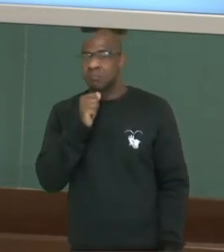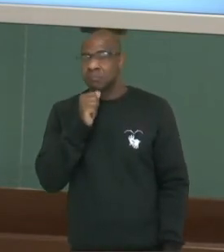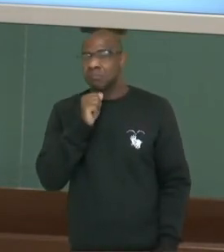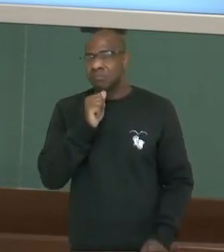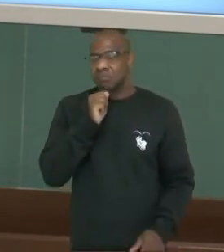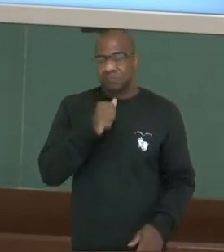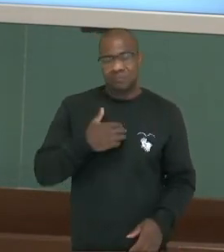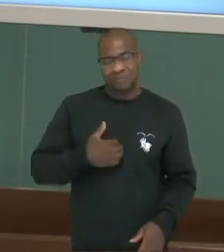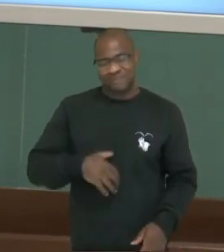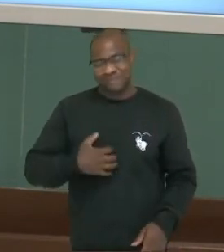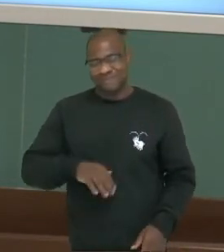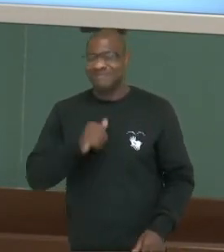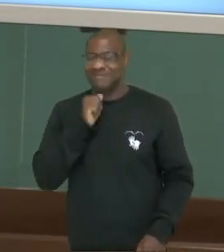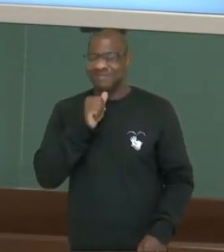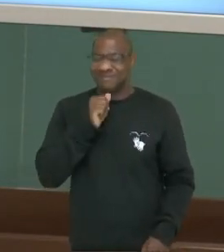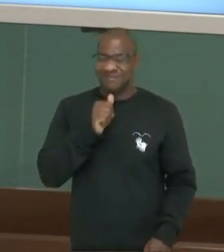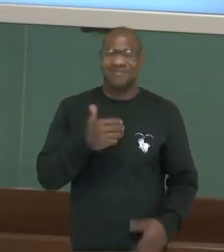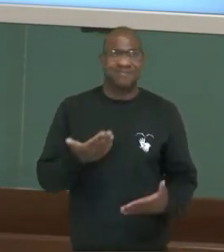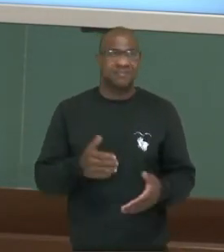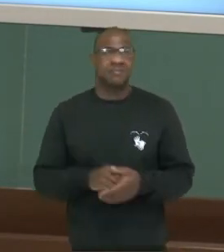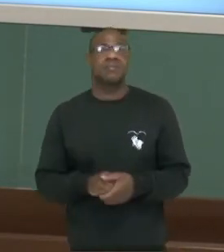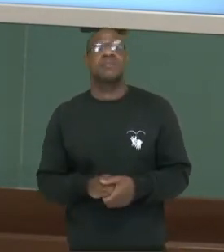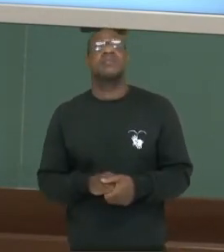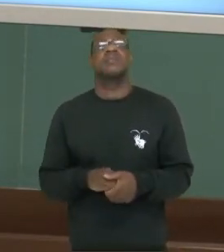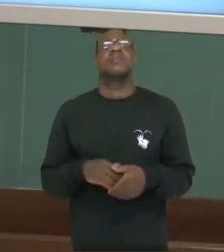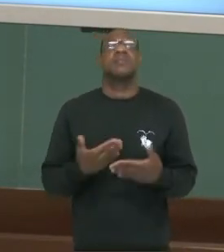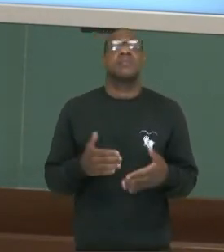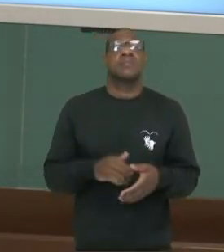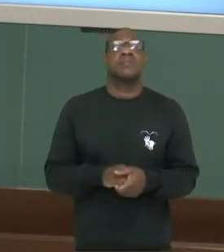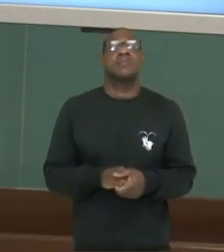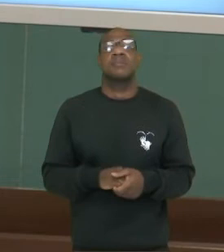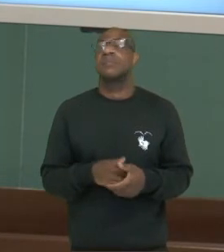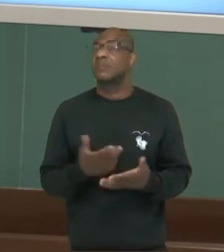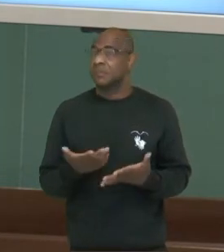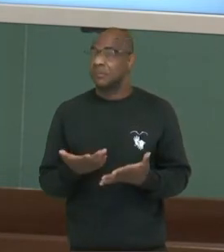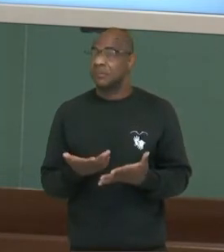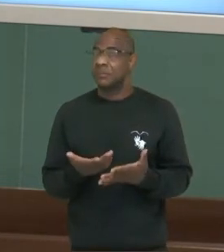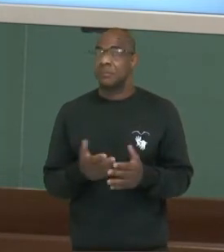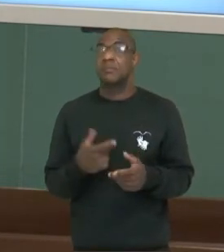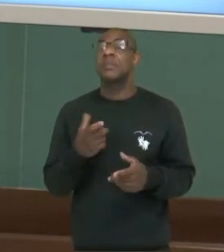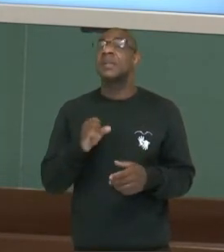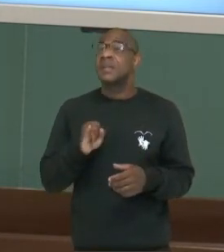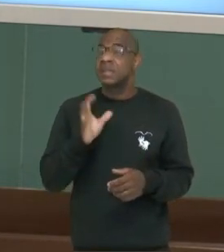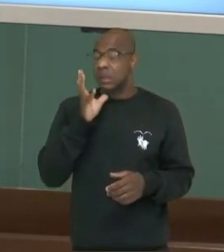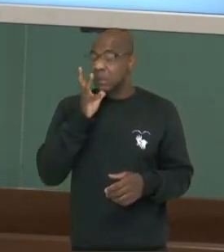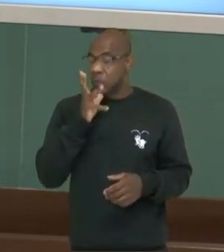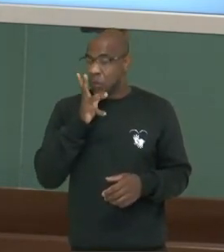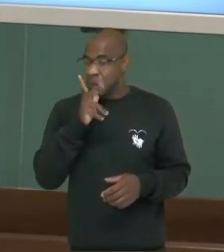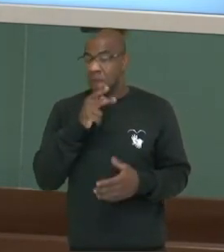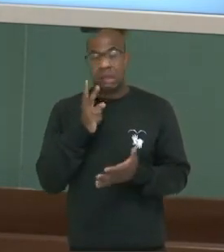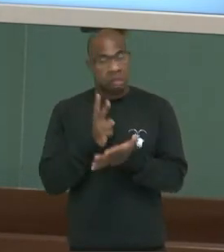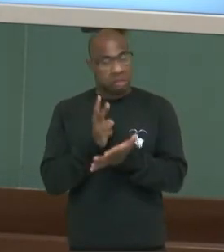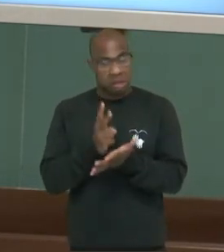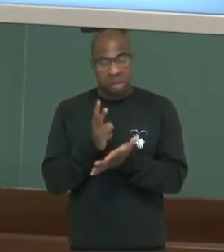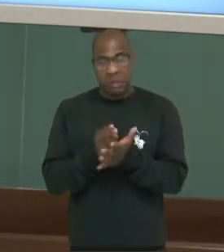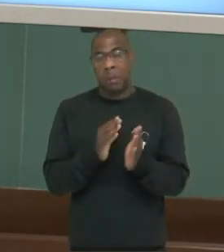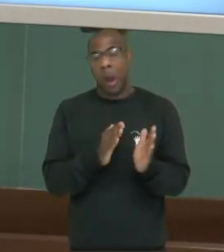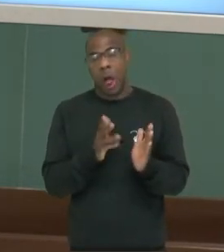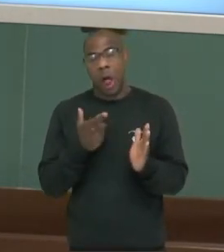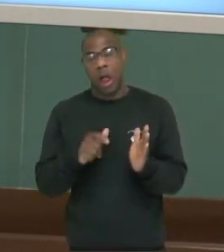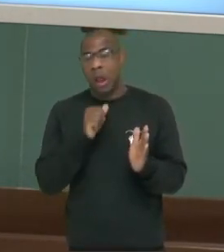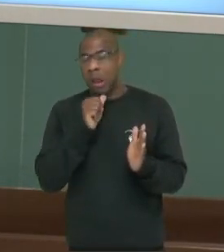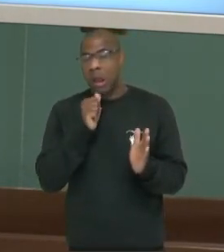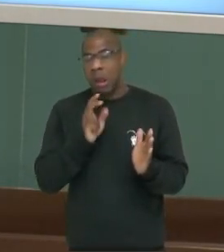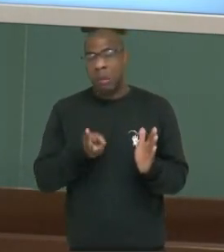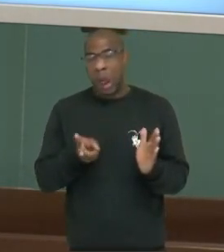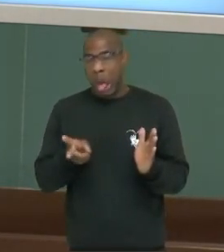até 7 dias. Mais do que 7 dias, já é bom procurar um médico para ver se isso é normal, né? Se está tudo bem com o